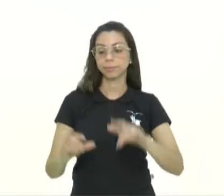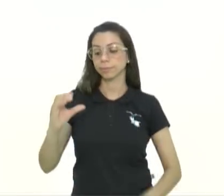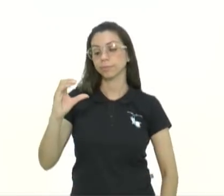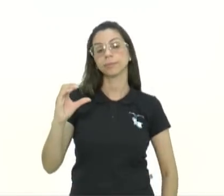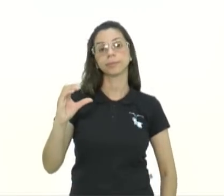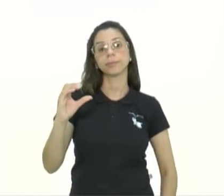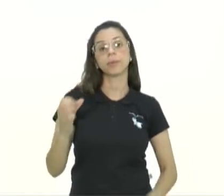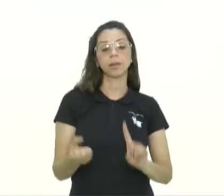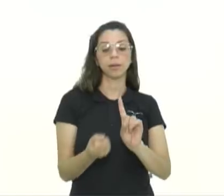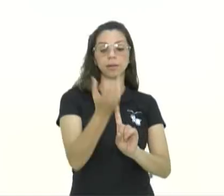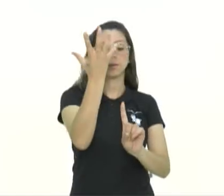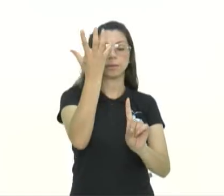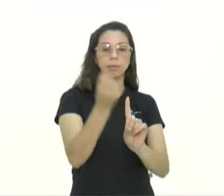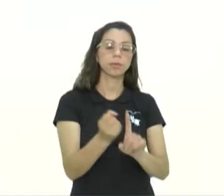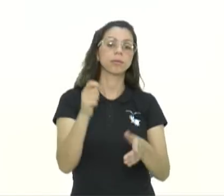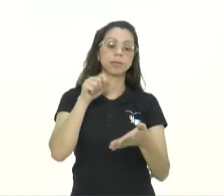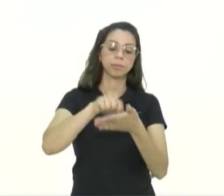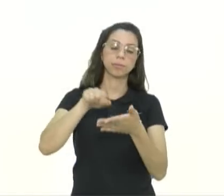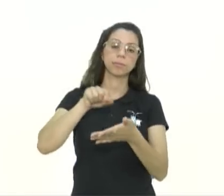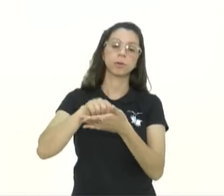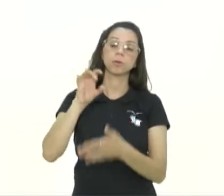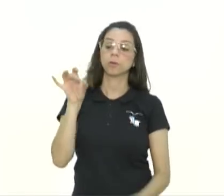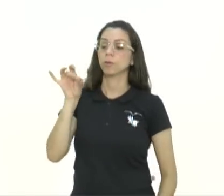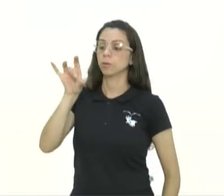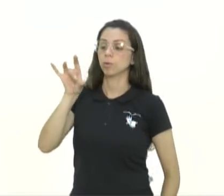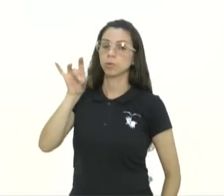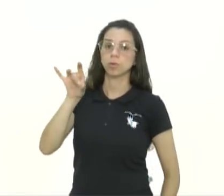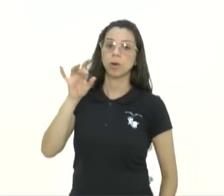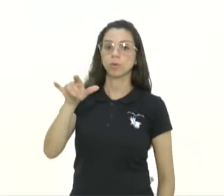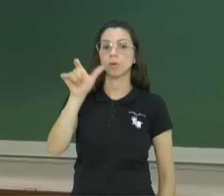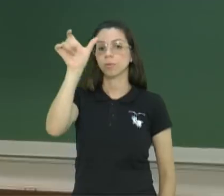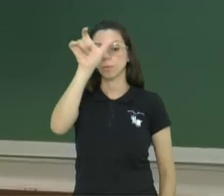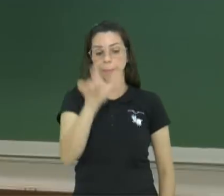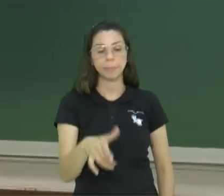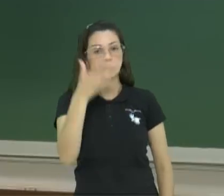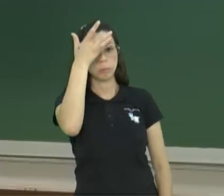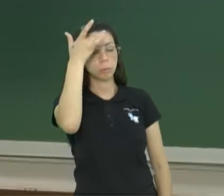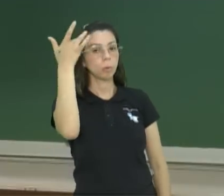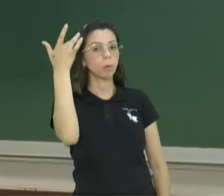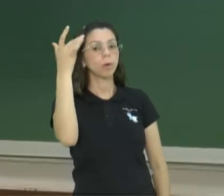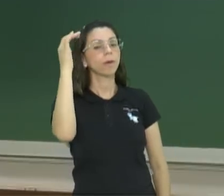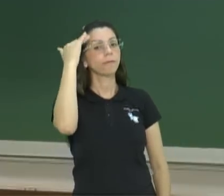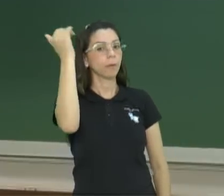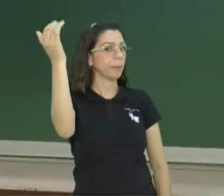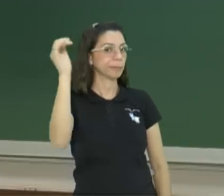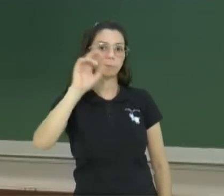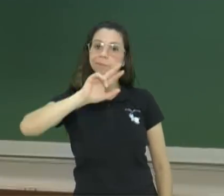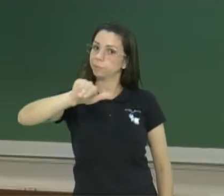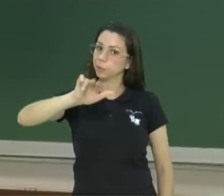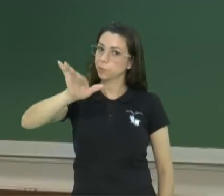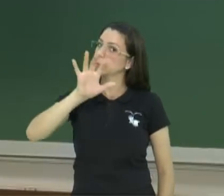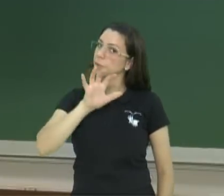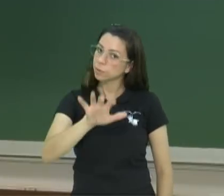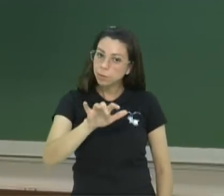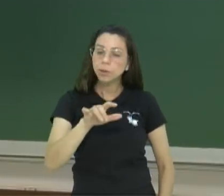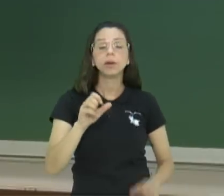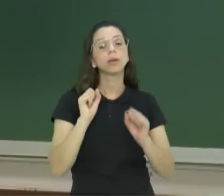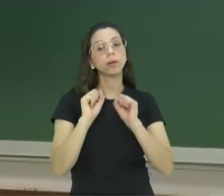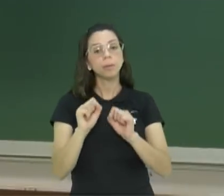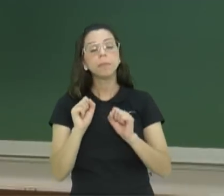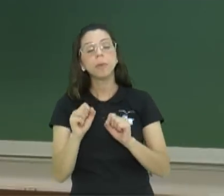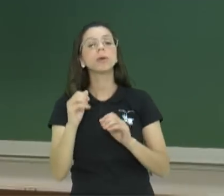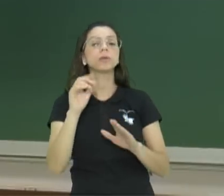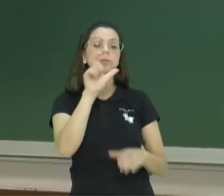as biografias são escritas somente sobre pessoas famosas. Não foi isso que nós vimos, né? Nós vimos que ela pode ser de